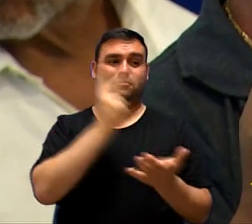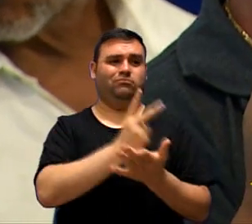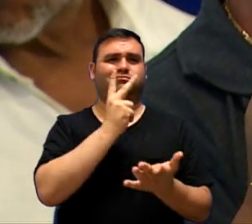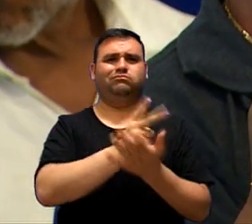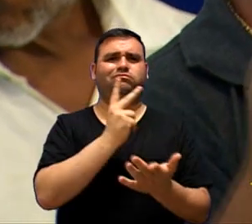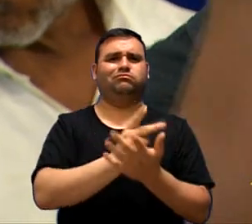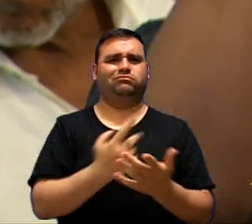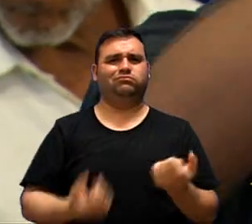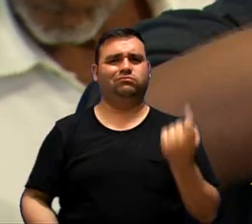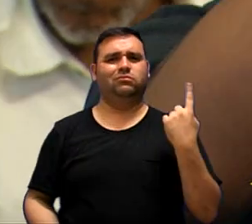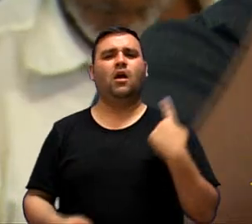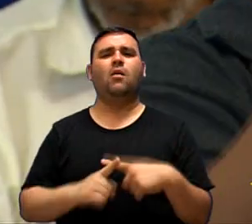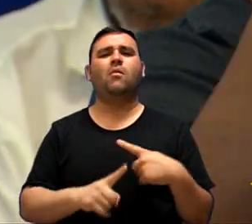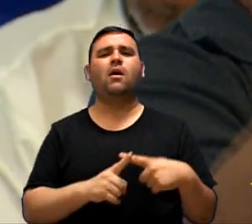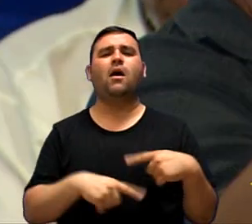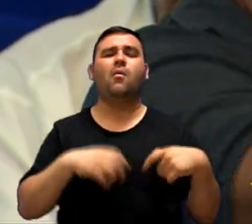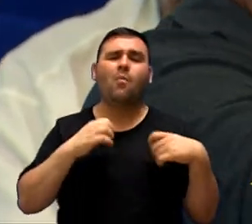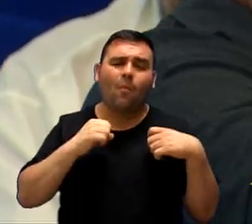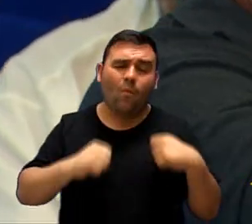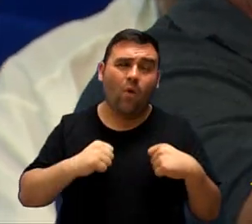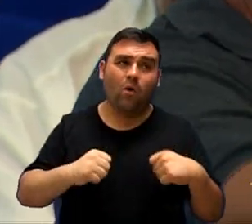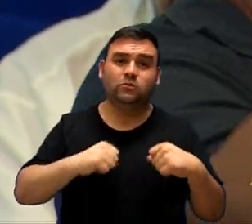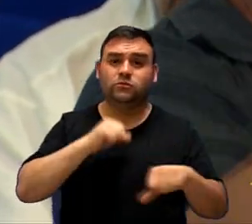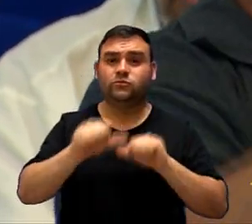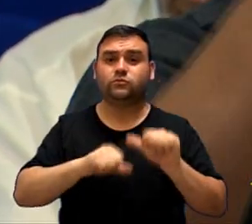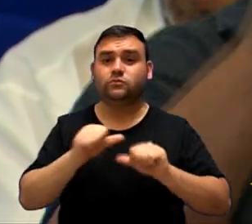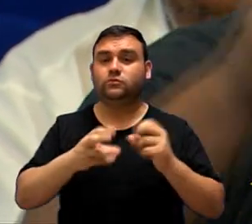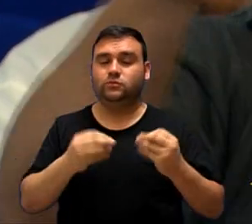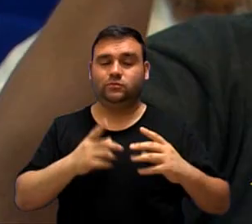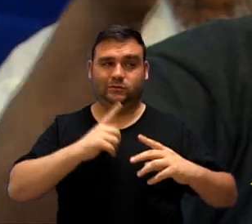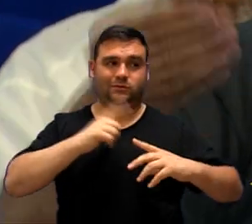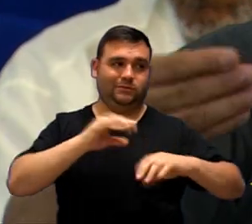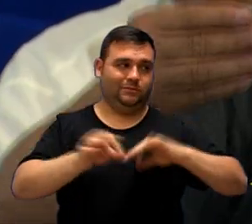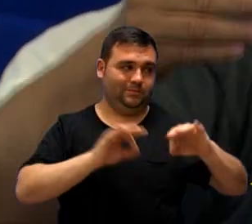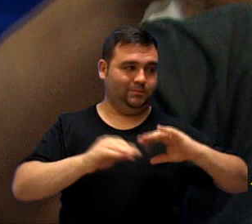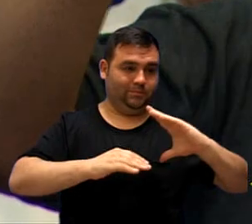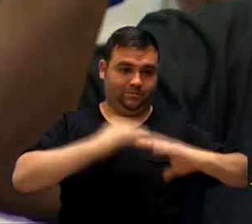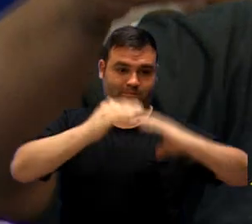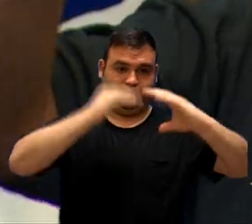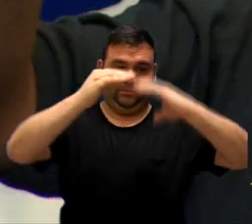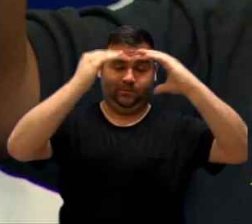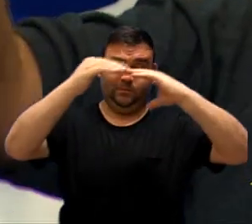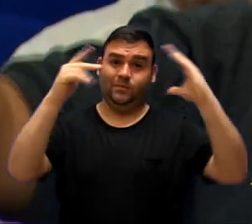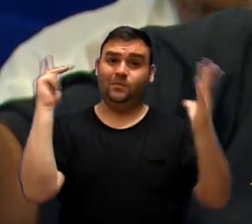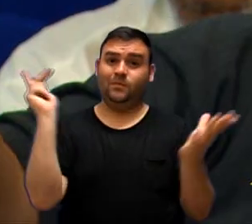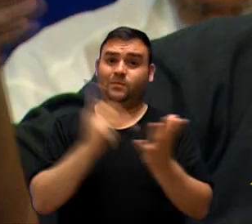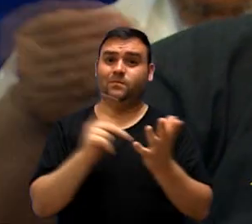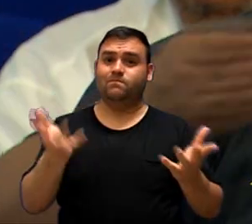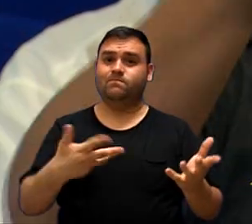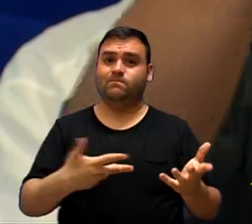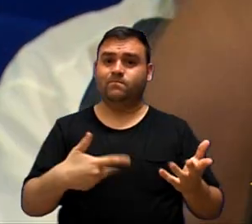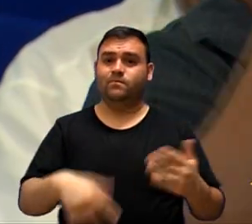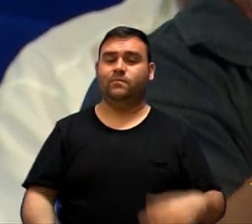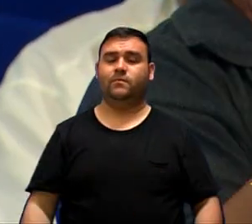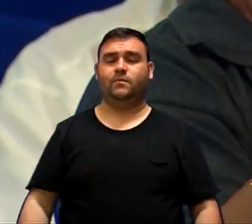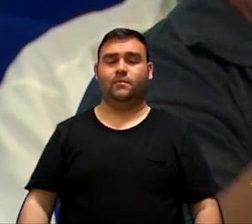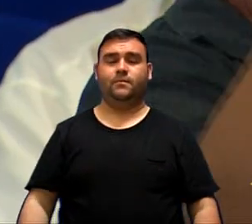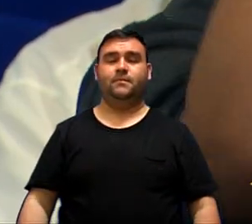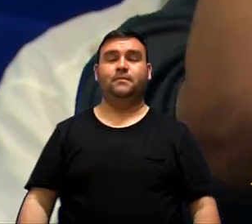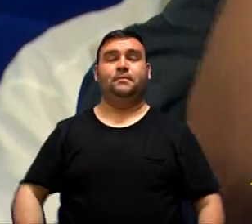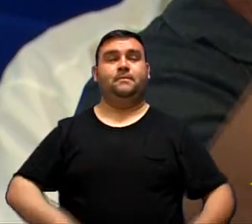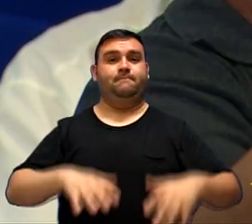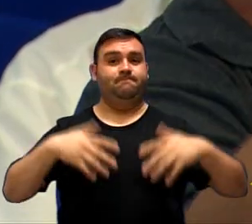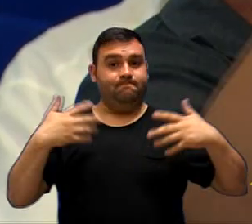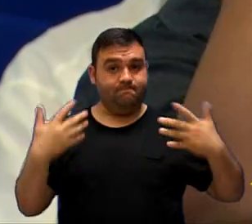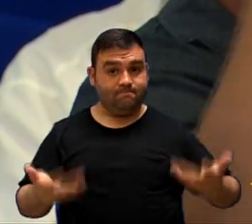cargo. Mas isso só pode ser corrigido tendo um plano de carreira realmente eficiente.